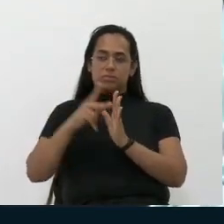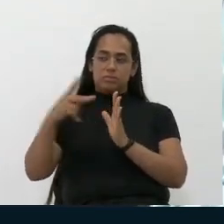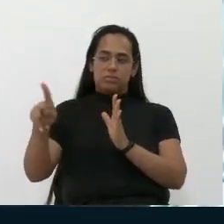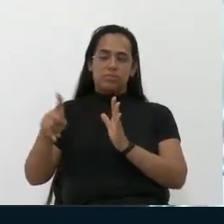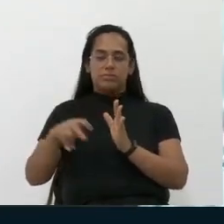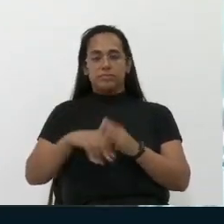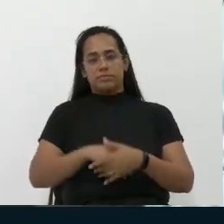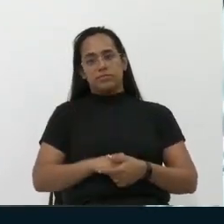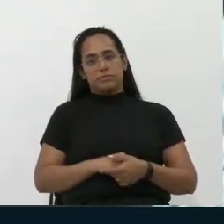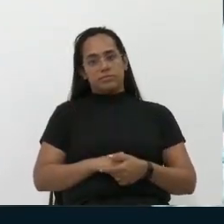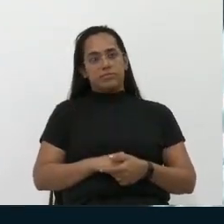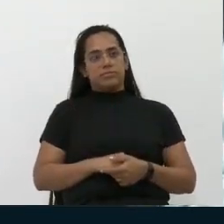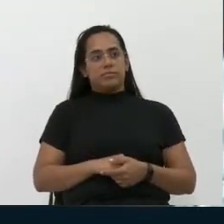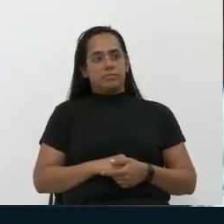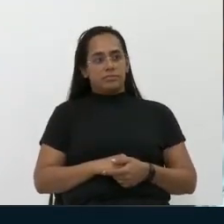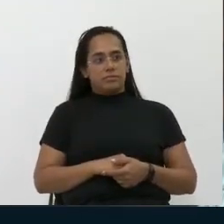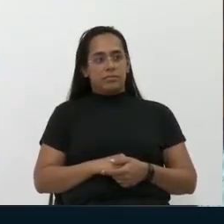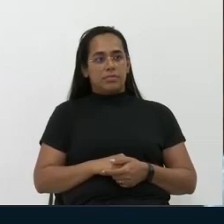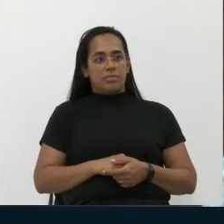Excelência.